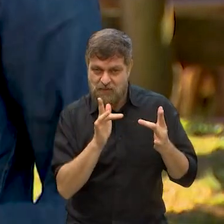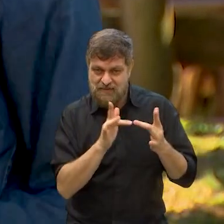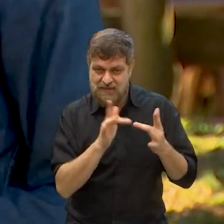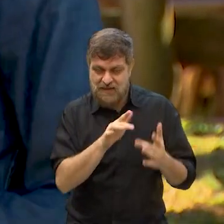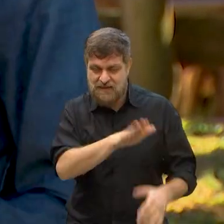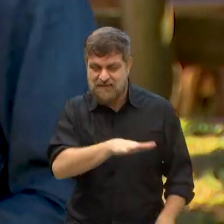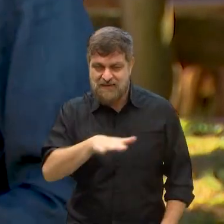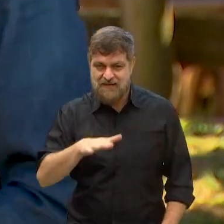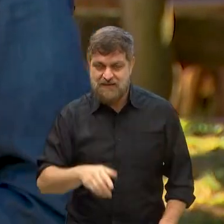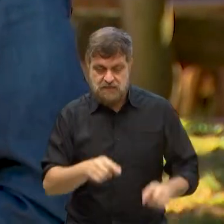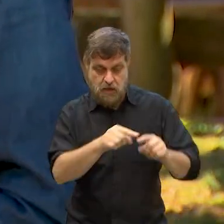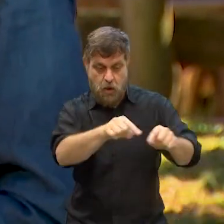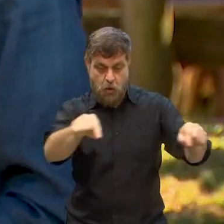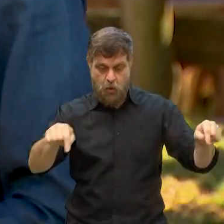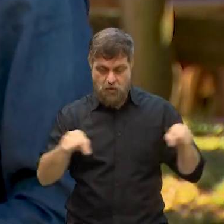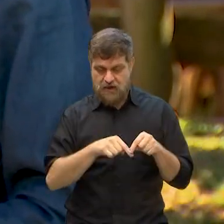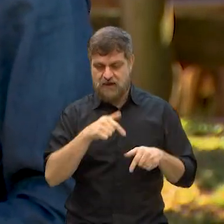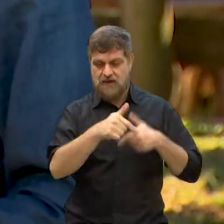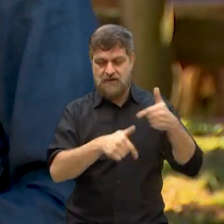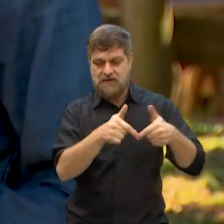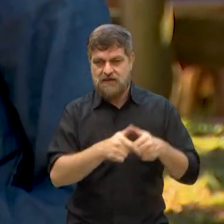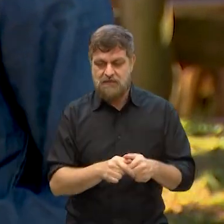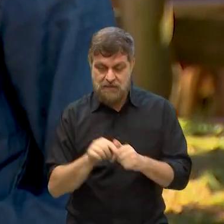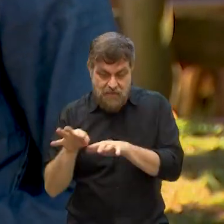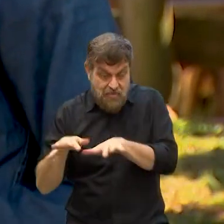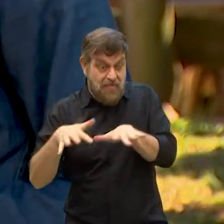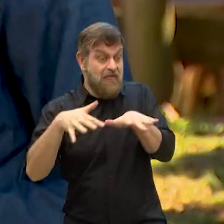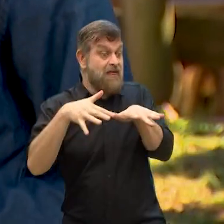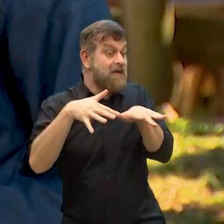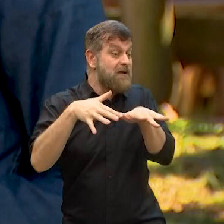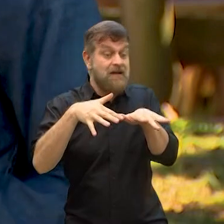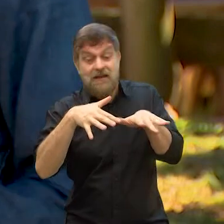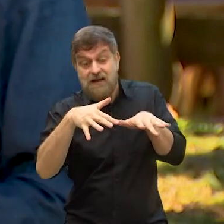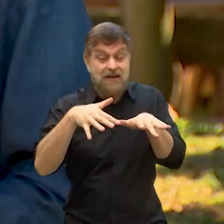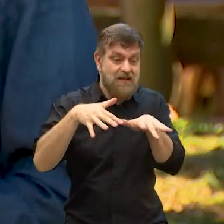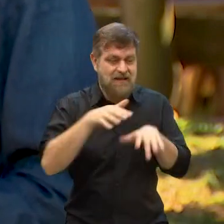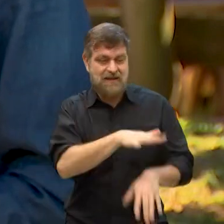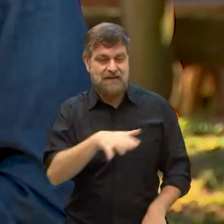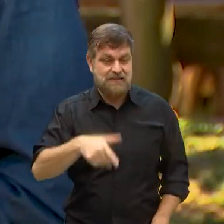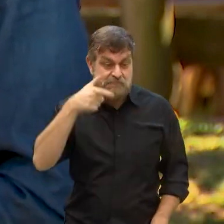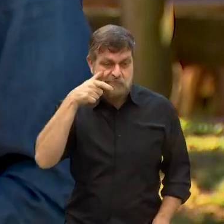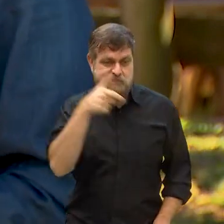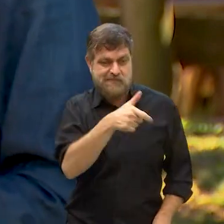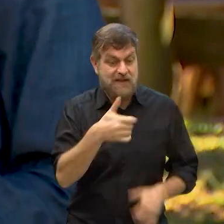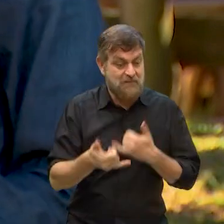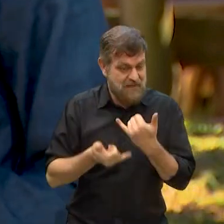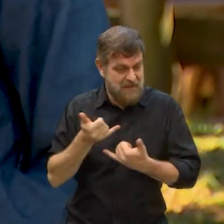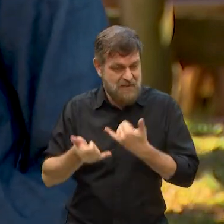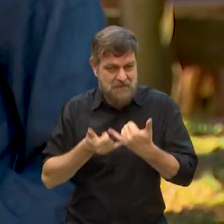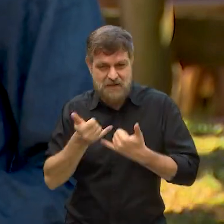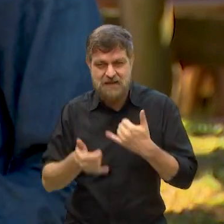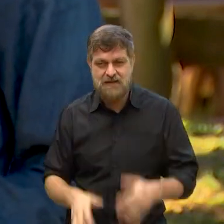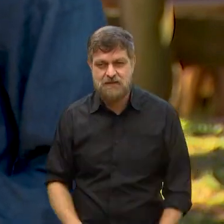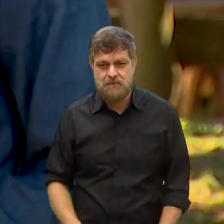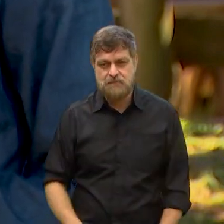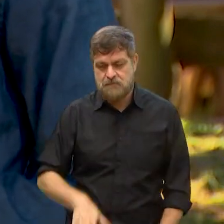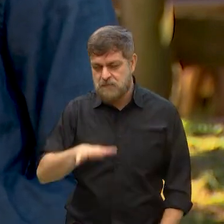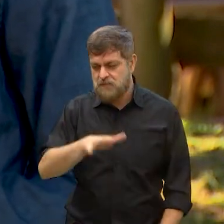crianças brincar, e as crianças com o Redondel, o lugar que eu trabalho, eles fazem até, ficam brincando aí.